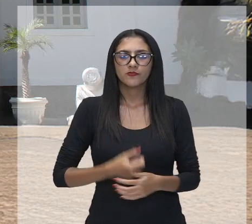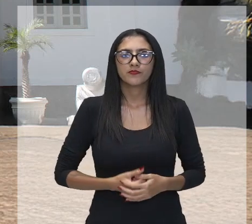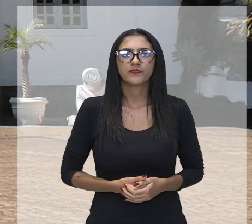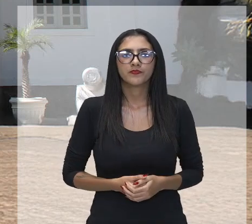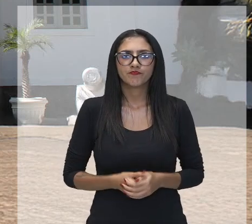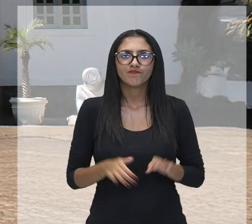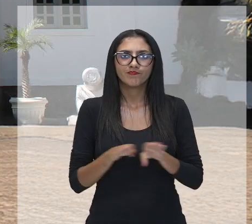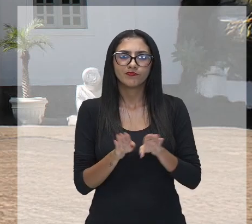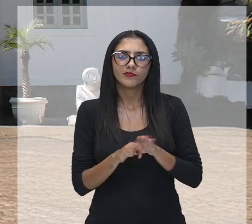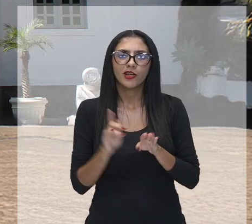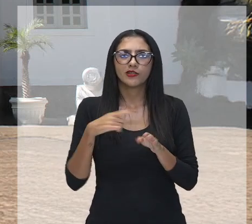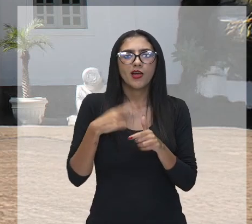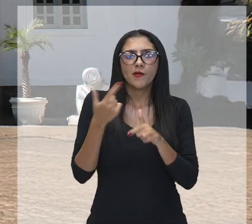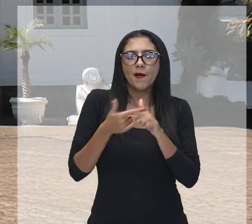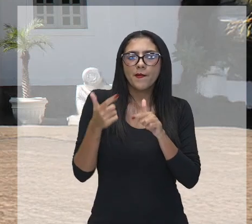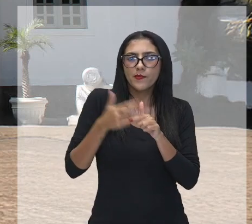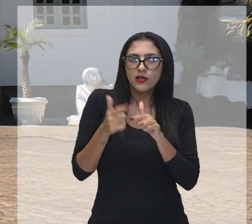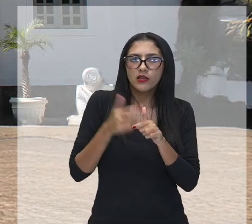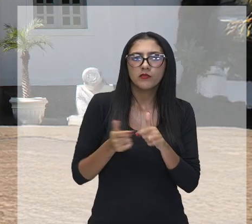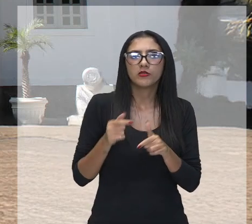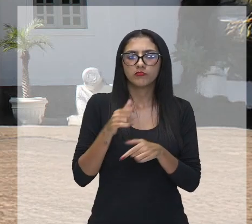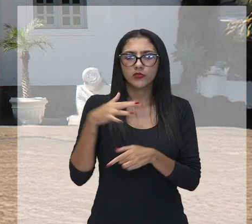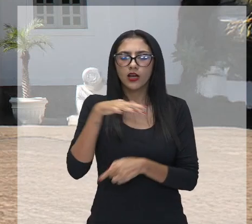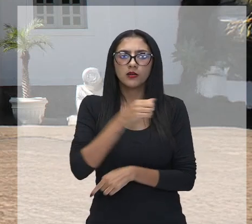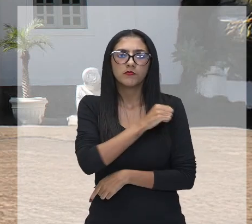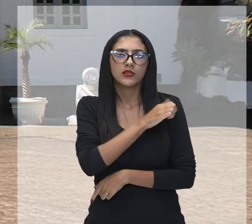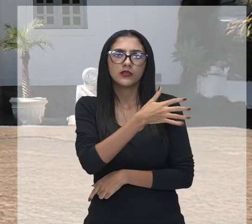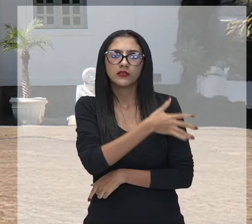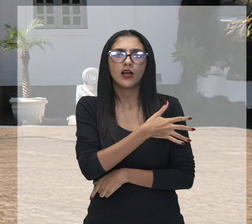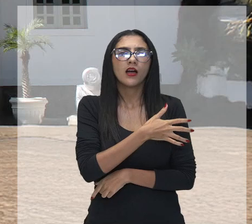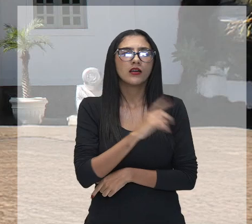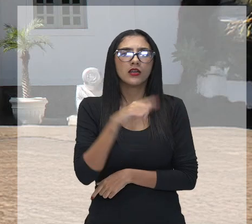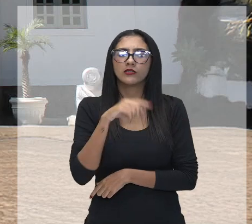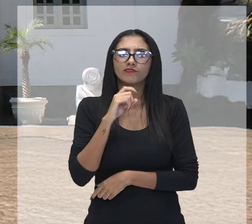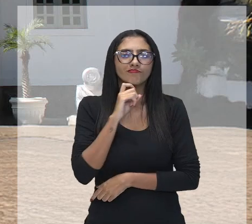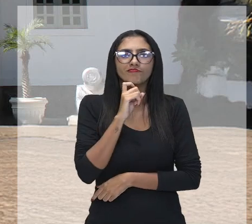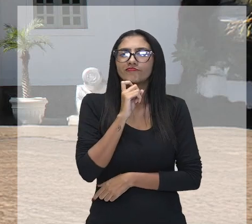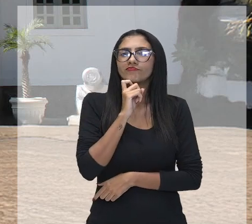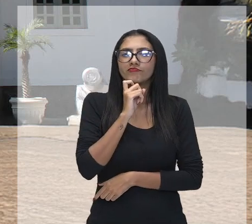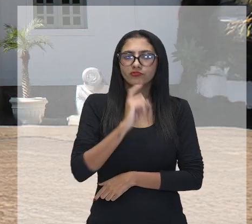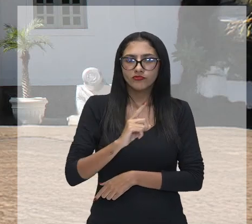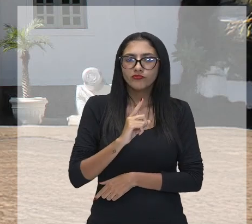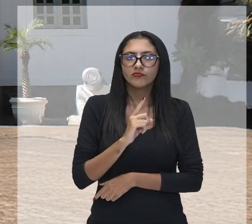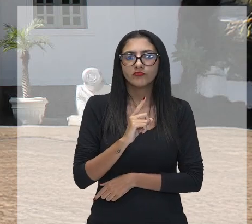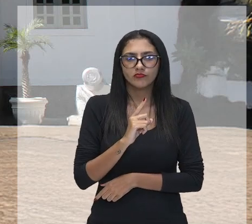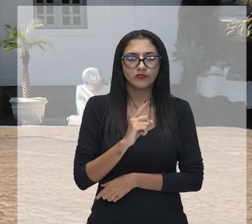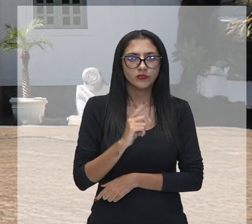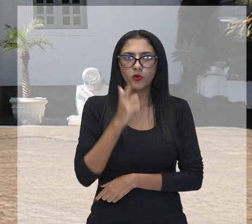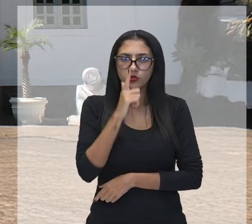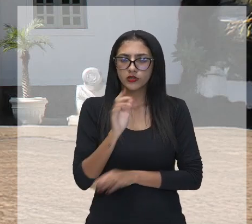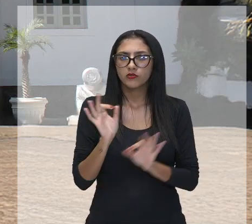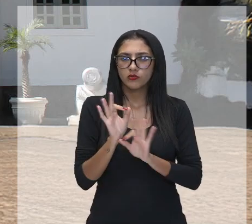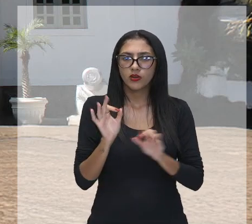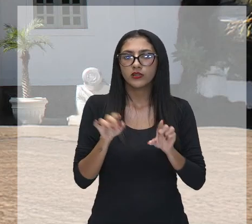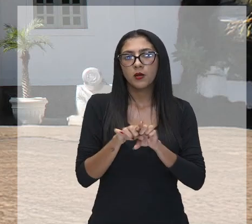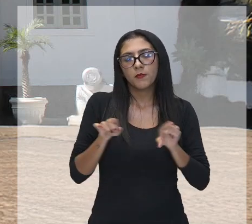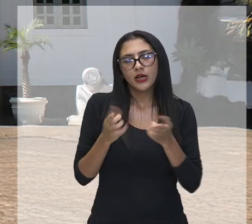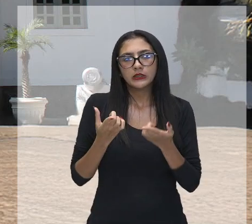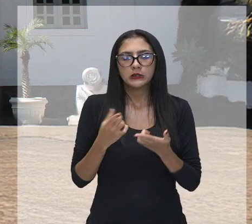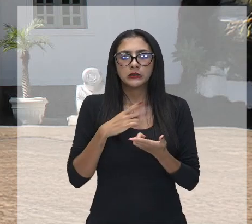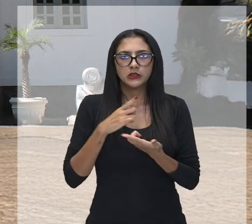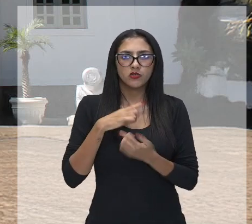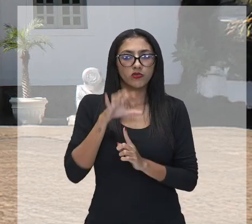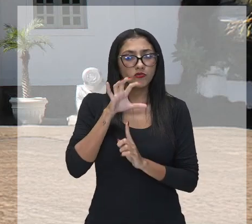fracasso militar, por quê? Eles não conseguiram seu objetivo, né? O levante teve um impacto profundo, inspirou futuros